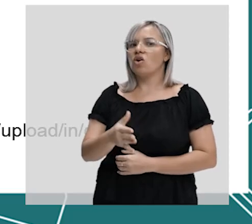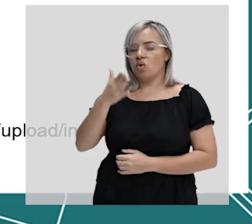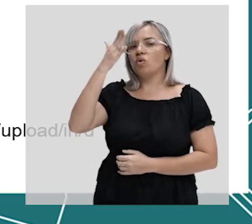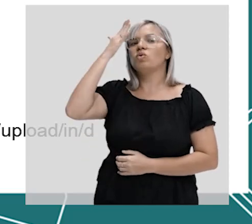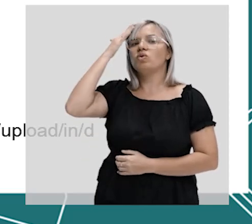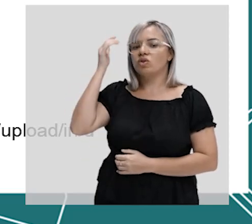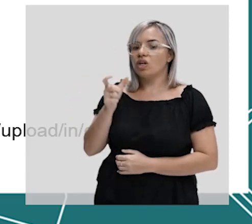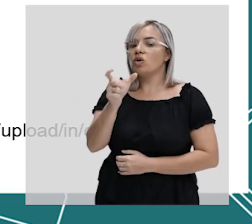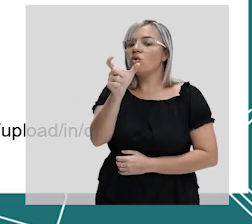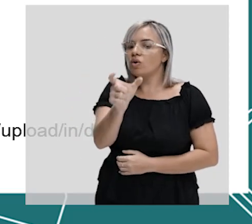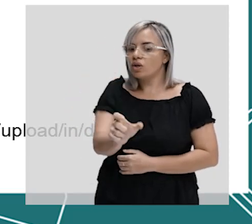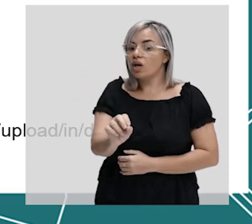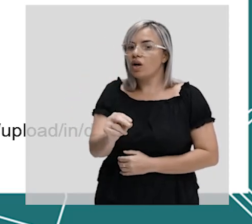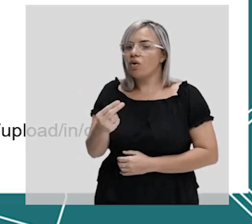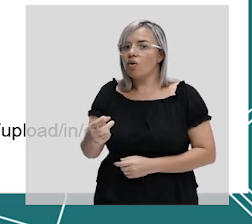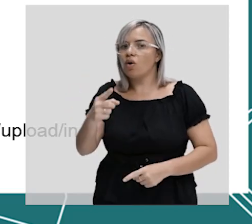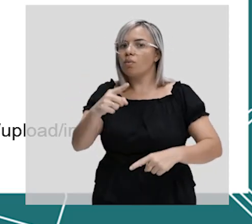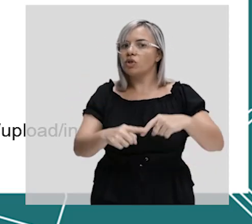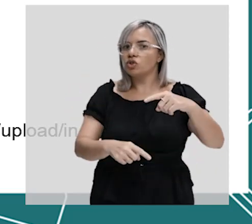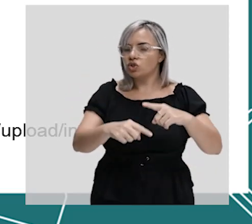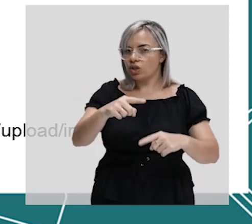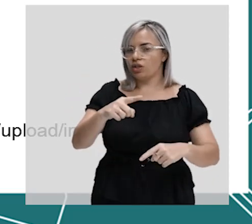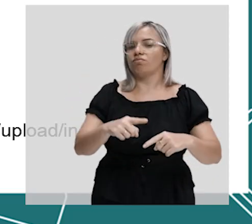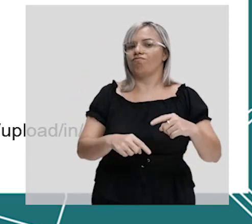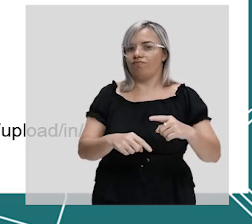da professora de espanhol,